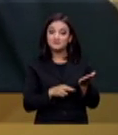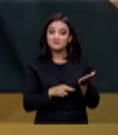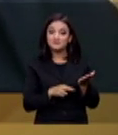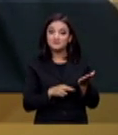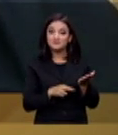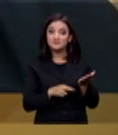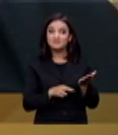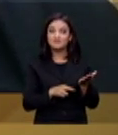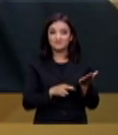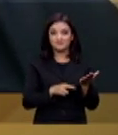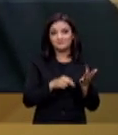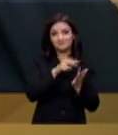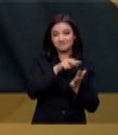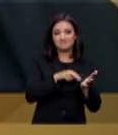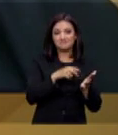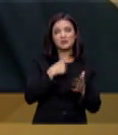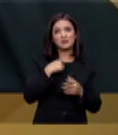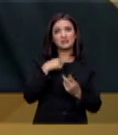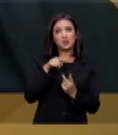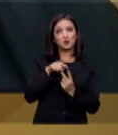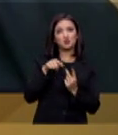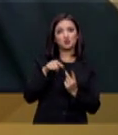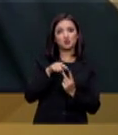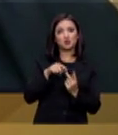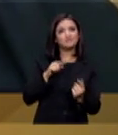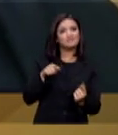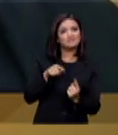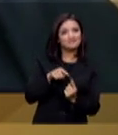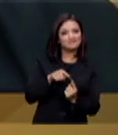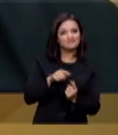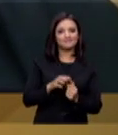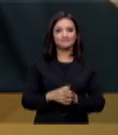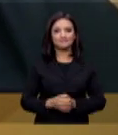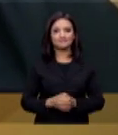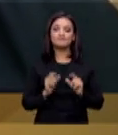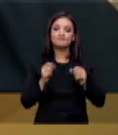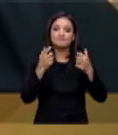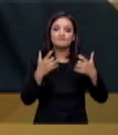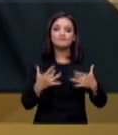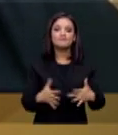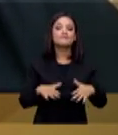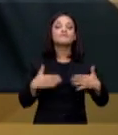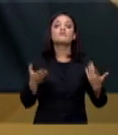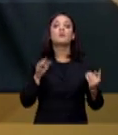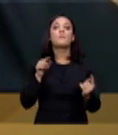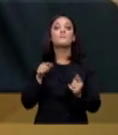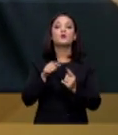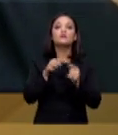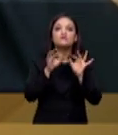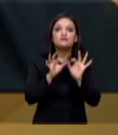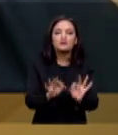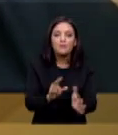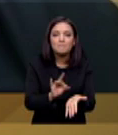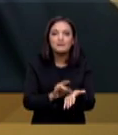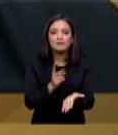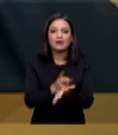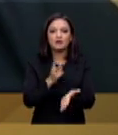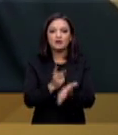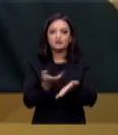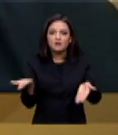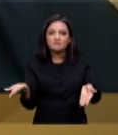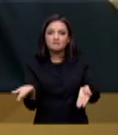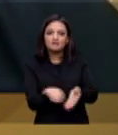me deixa com duas tarefas. A primeira, de esclarecer a razão original da ação, e a segunda,